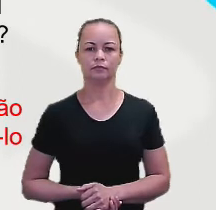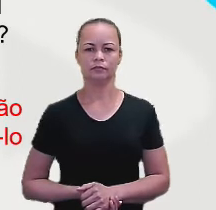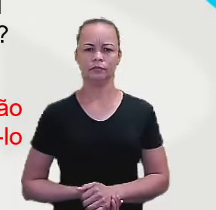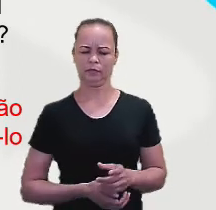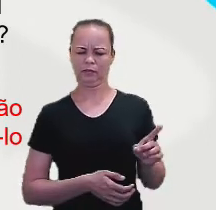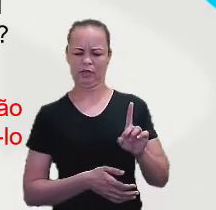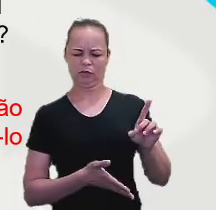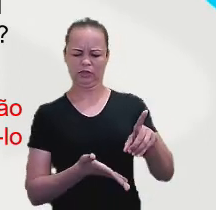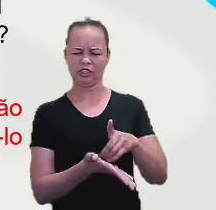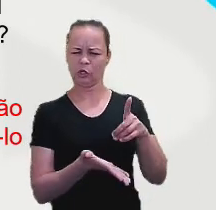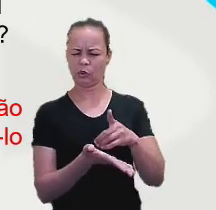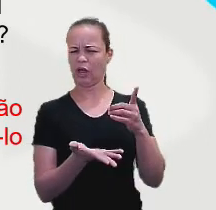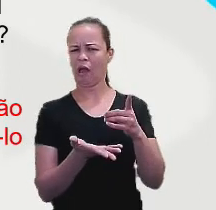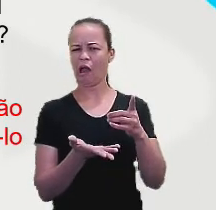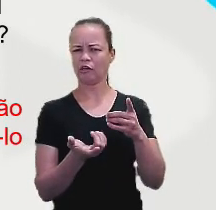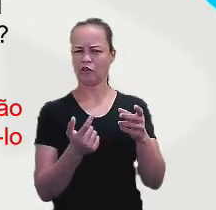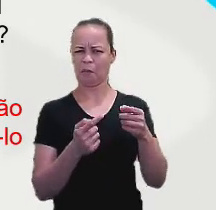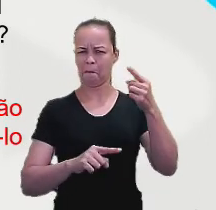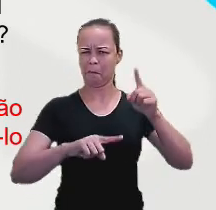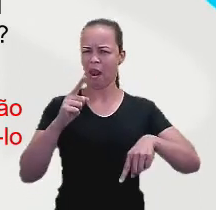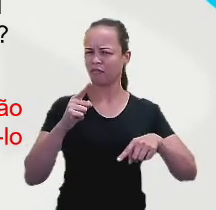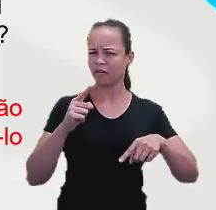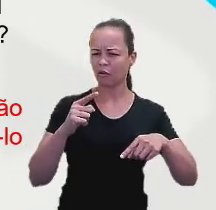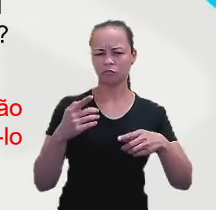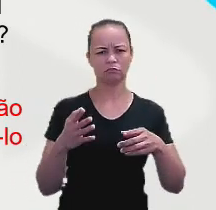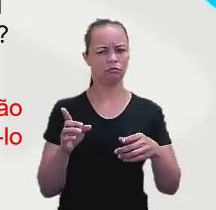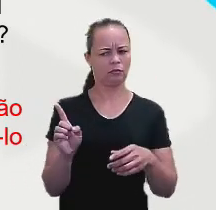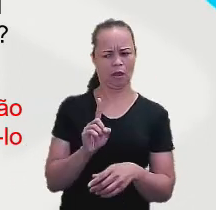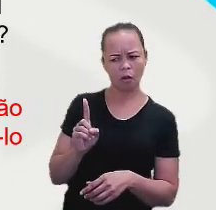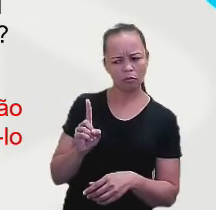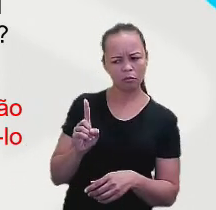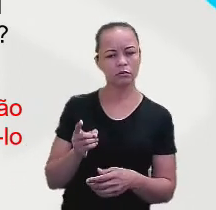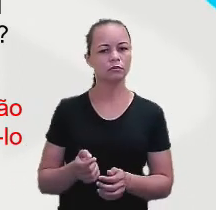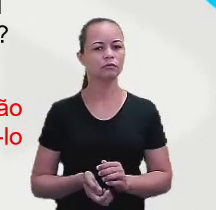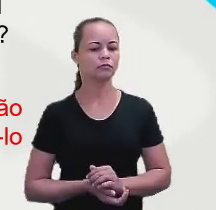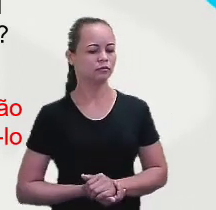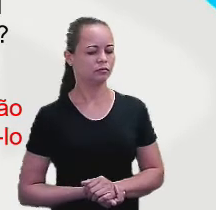não, o dicionário não diz que é palavrão. Não.